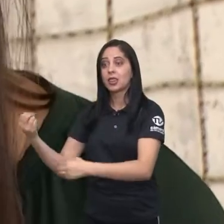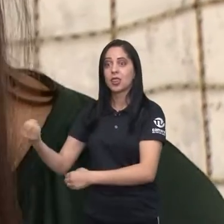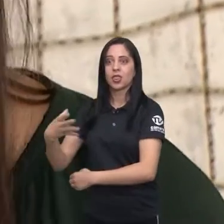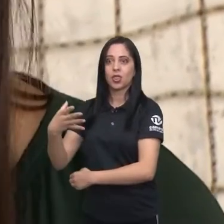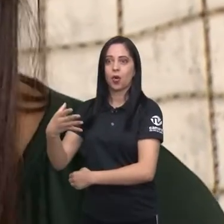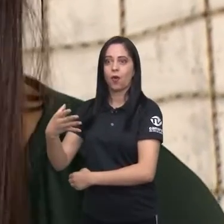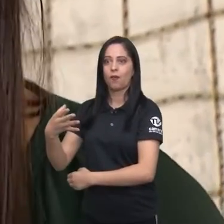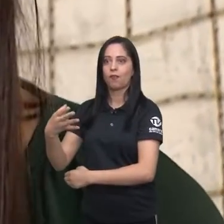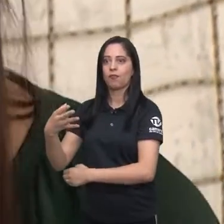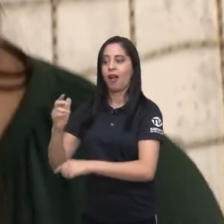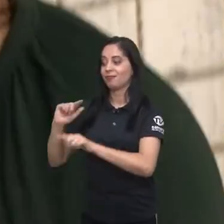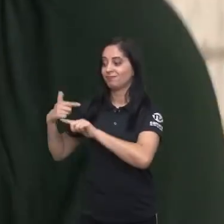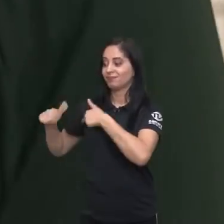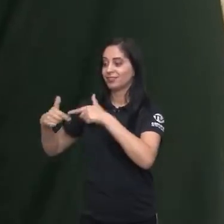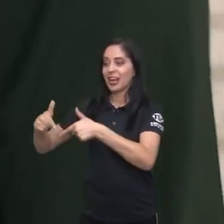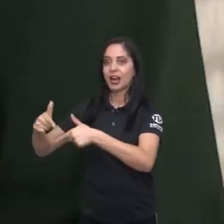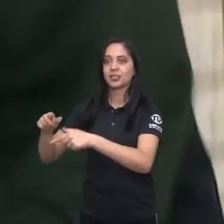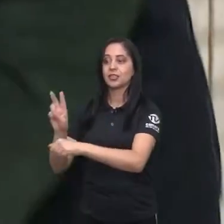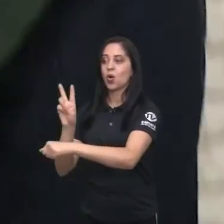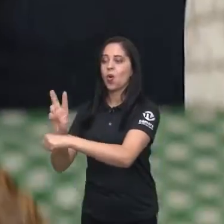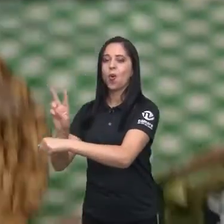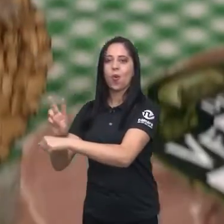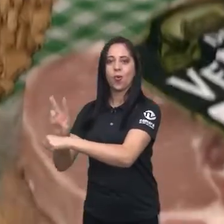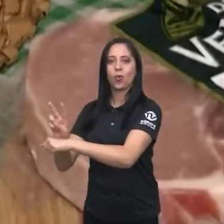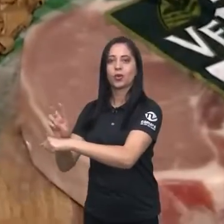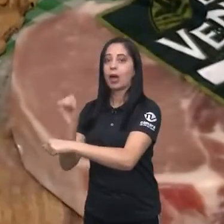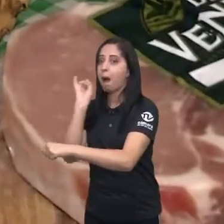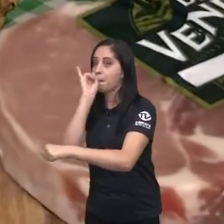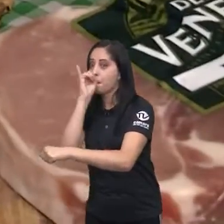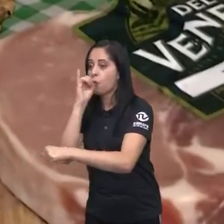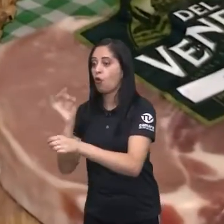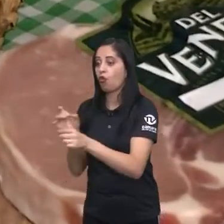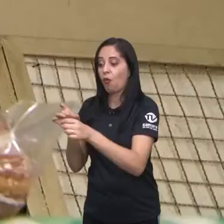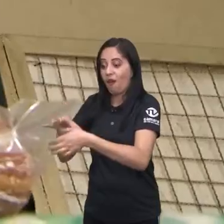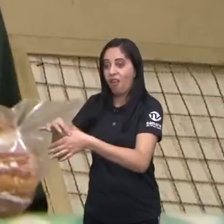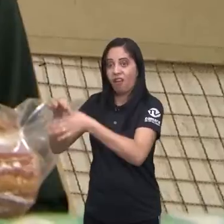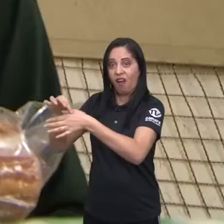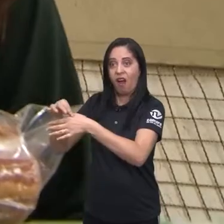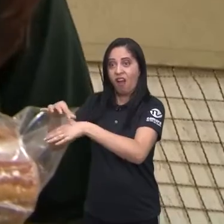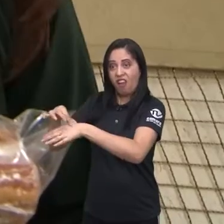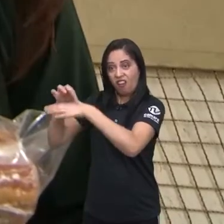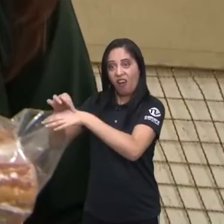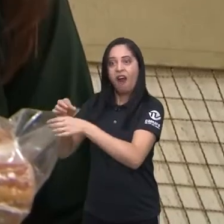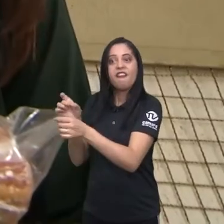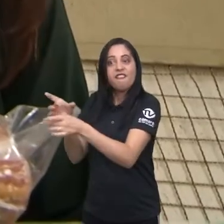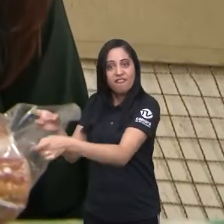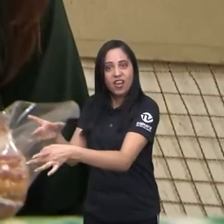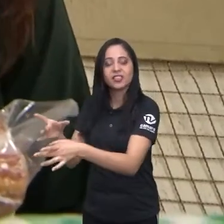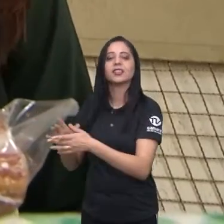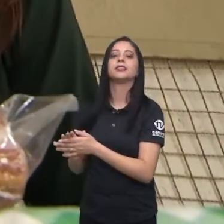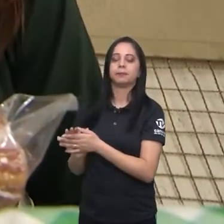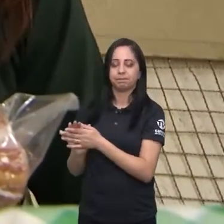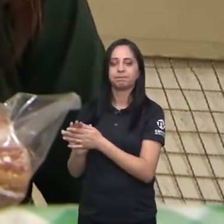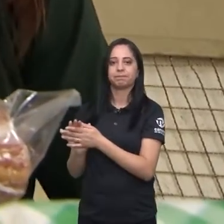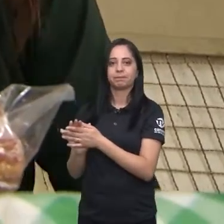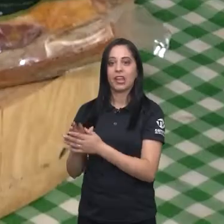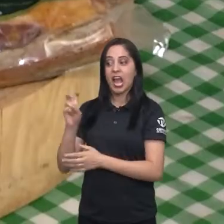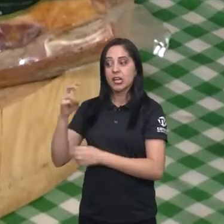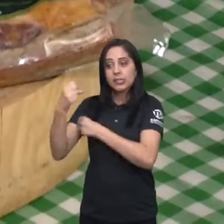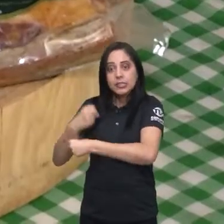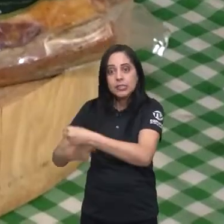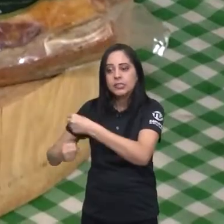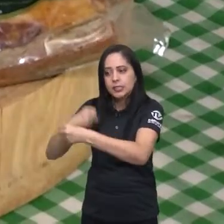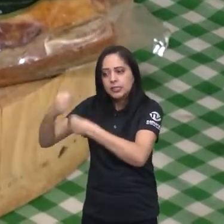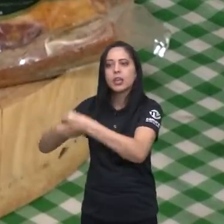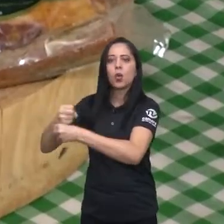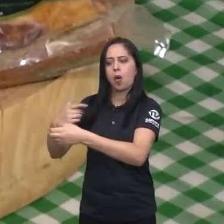uma criação de suínos, que é uma tradição que vem desde os tempos do avô. Há 5 anos, ela criou uma empresa para a venda de